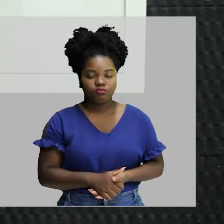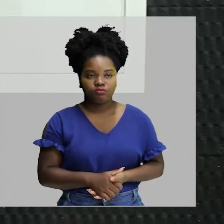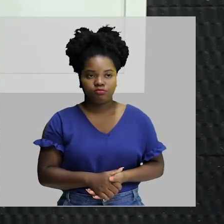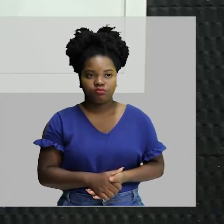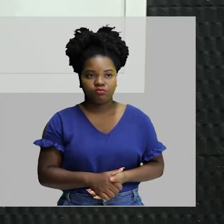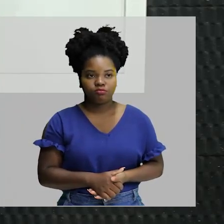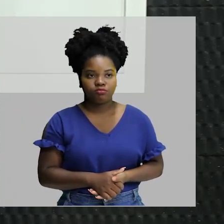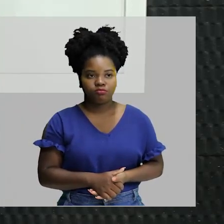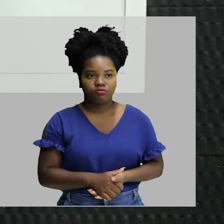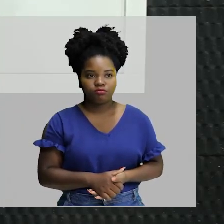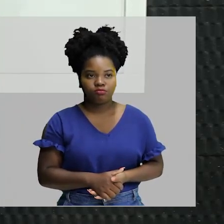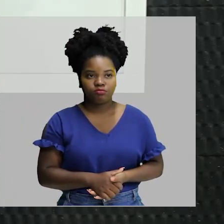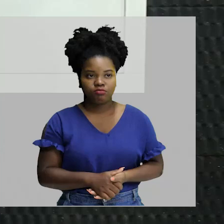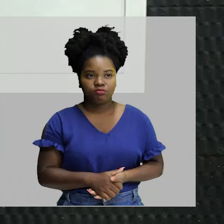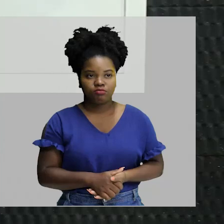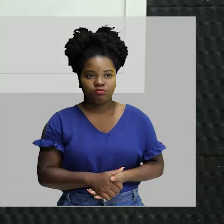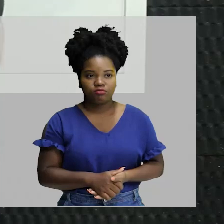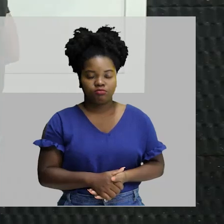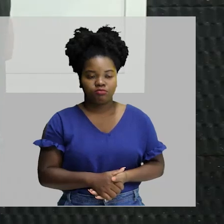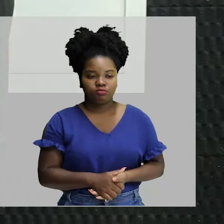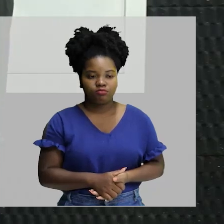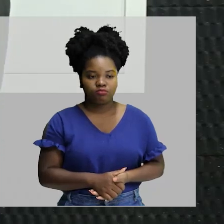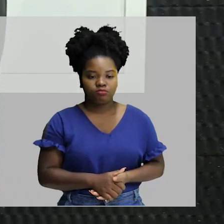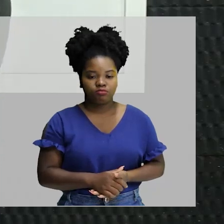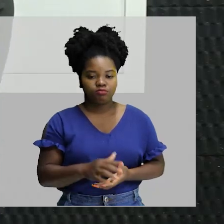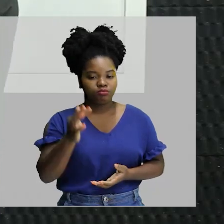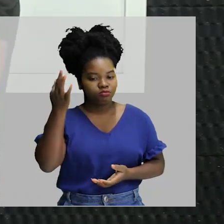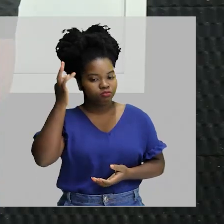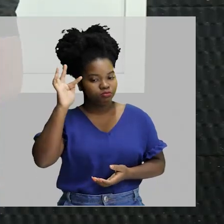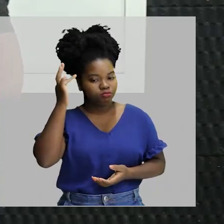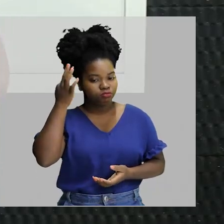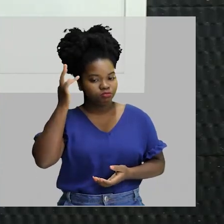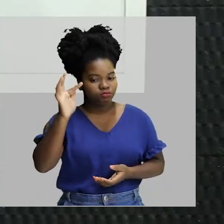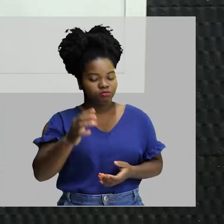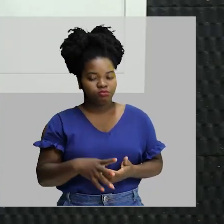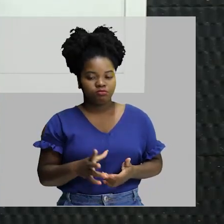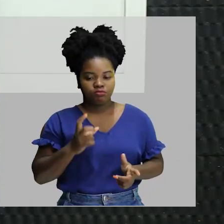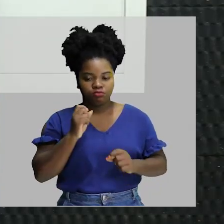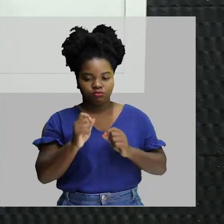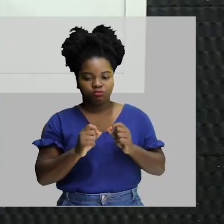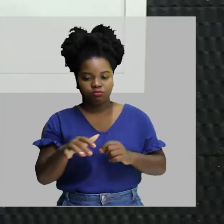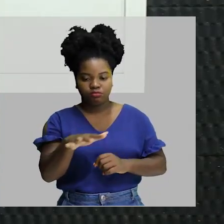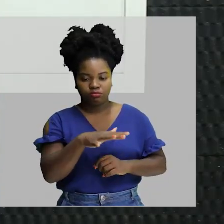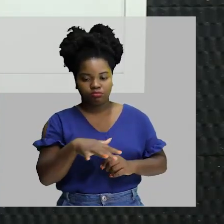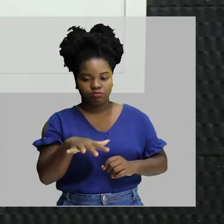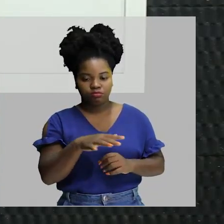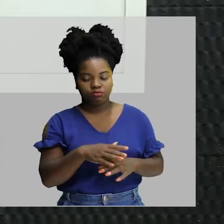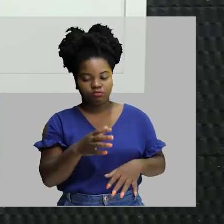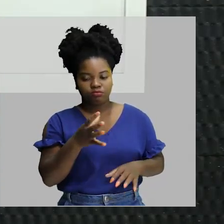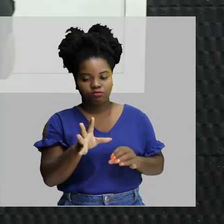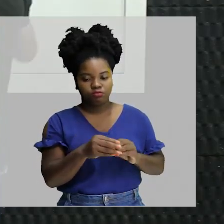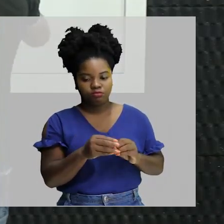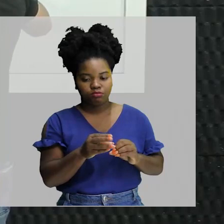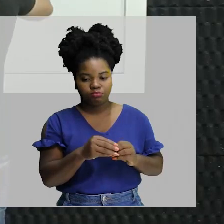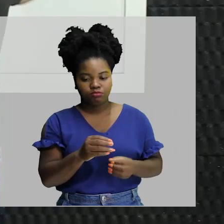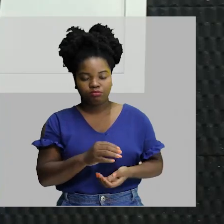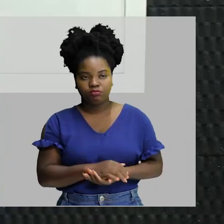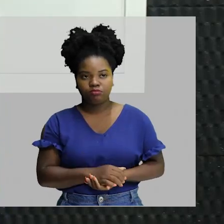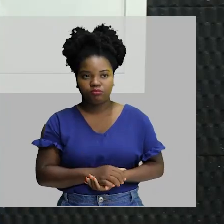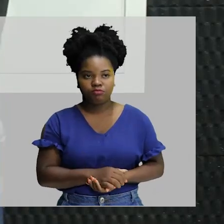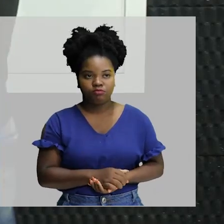nosso jardim, certo? Na filosofia, vamos tratar da nossa área do conhecimento,